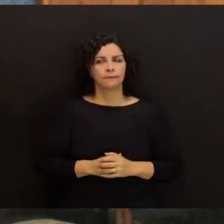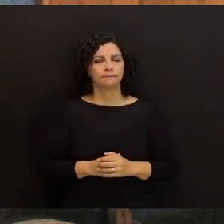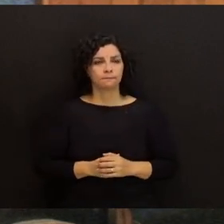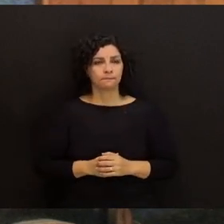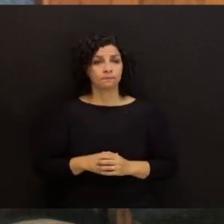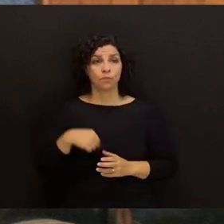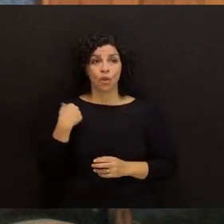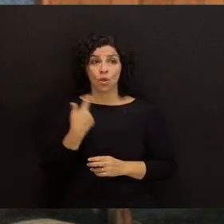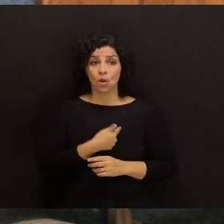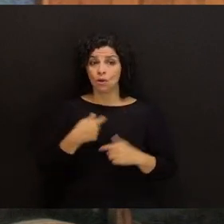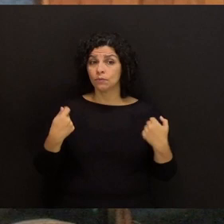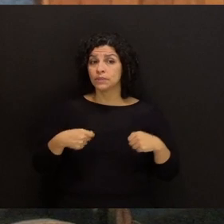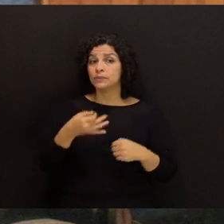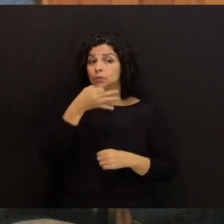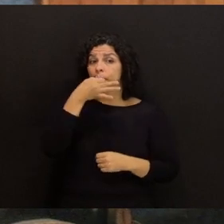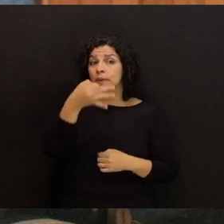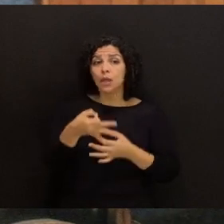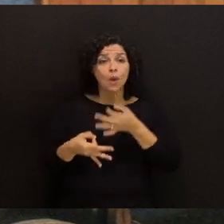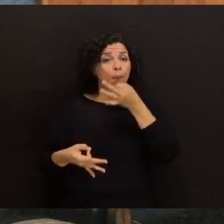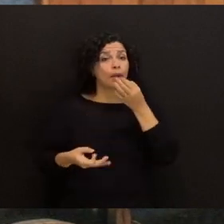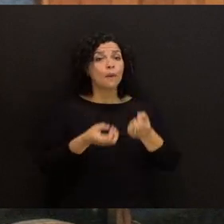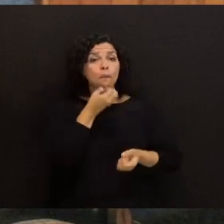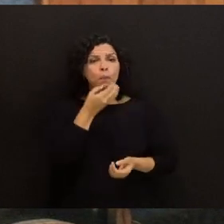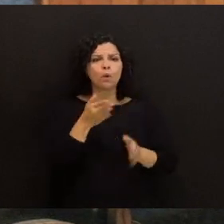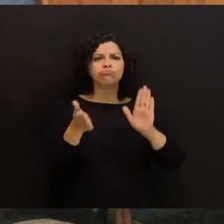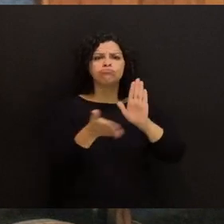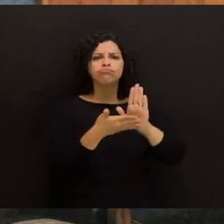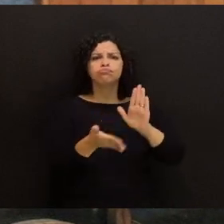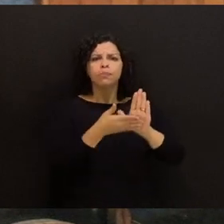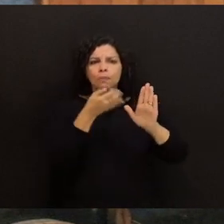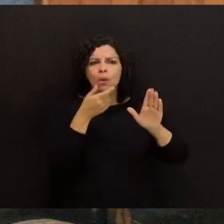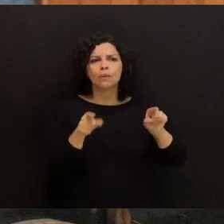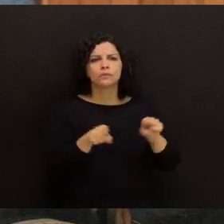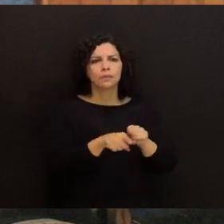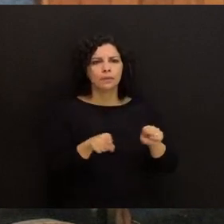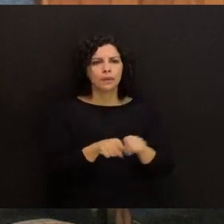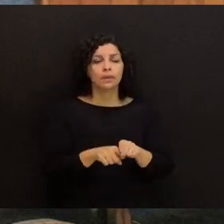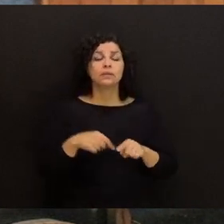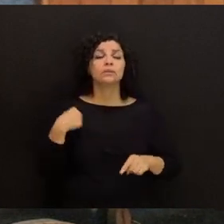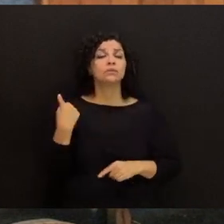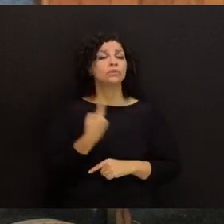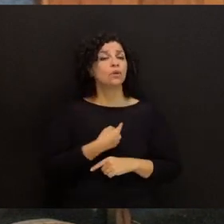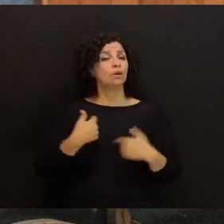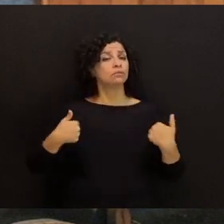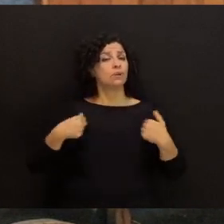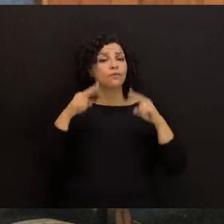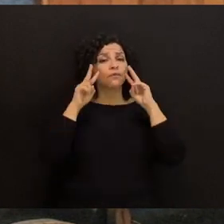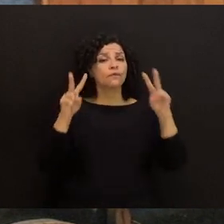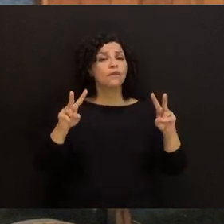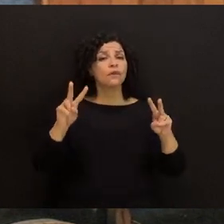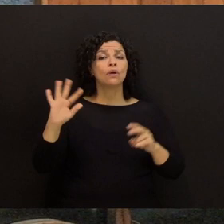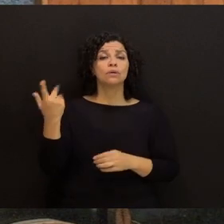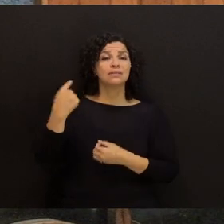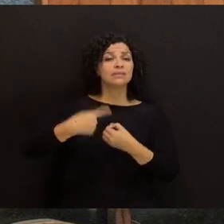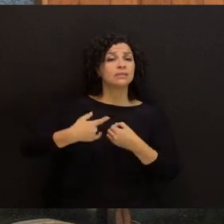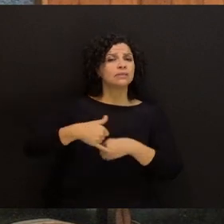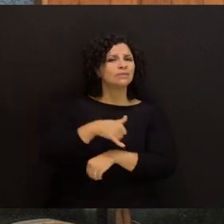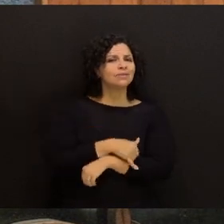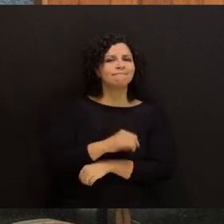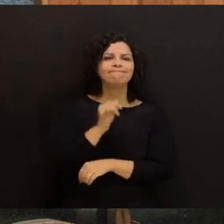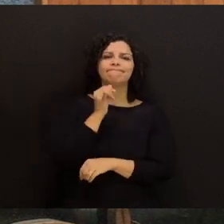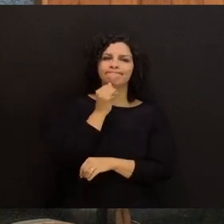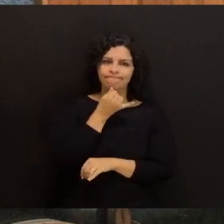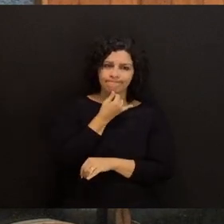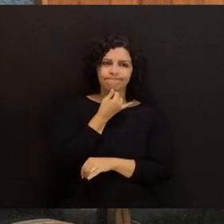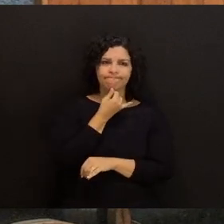a gente tem que fazer boas sugestões tem que fazer boas cobranças e o que nós estamos vendo em São José dos Pinhais infelizmente